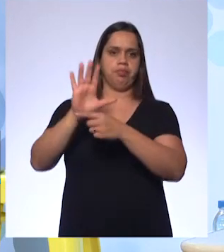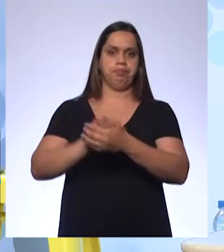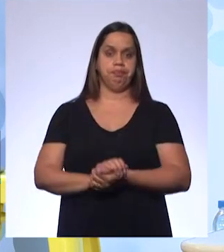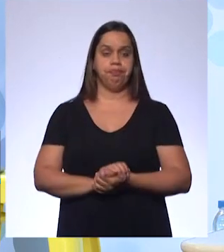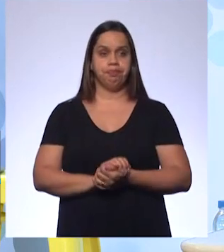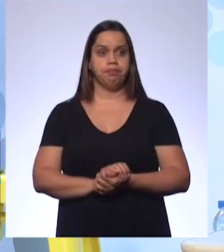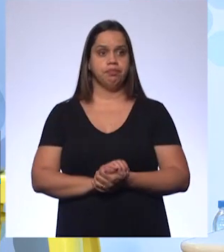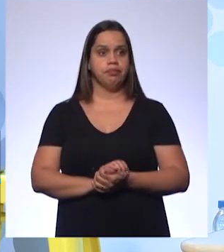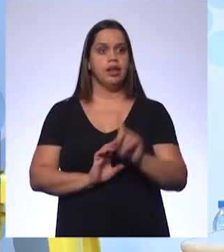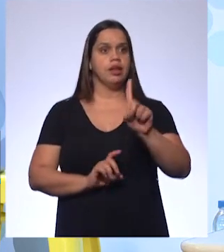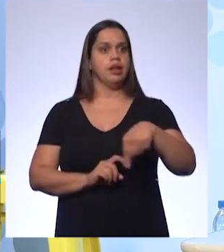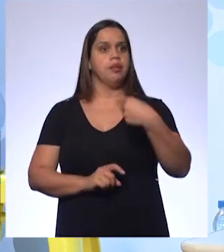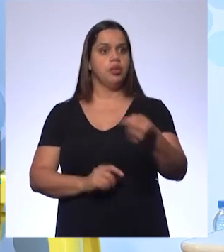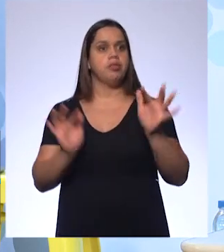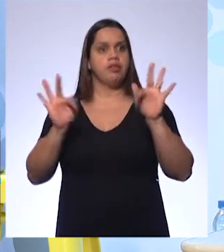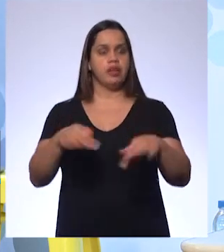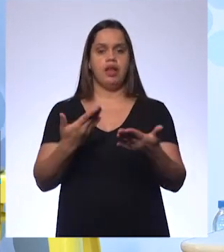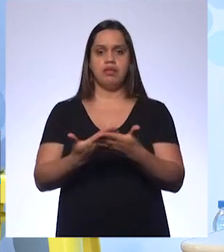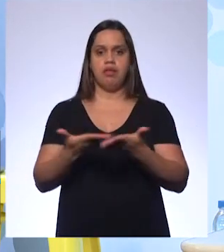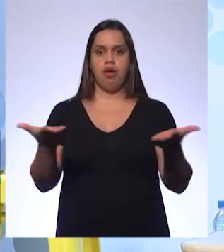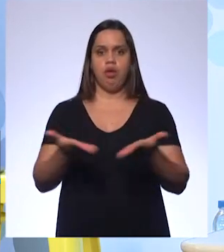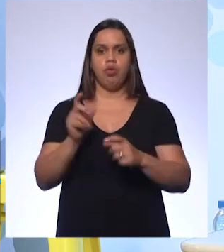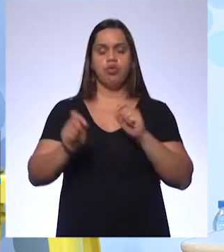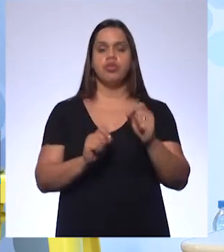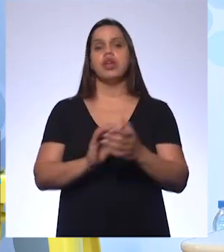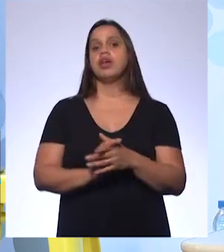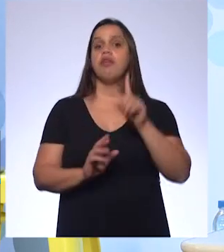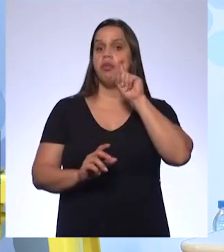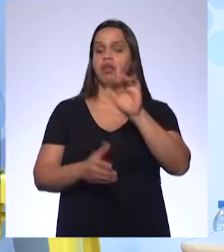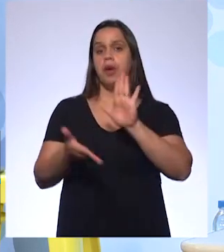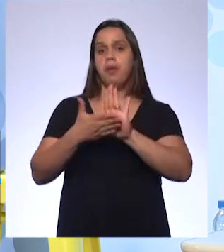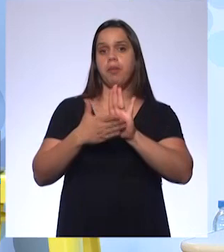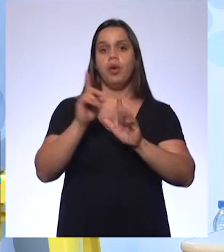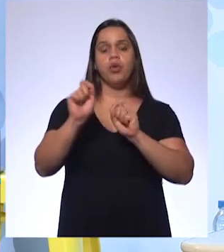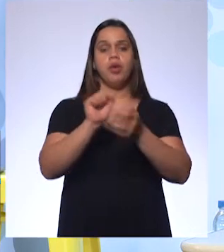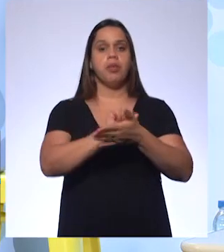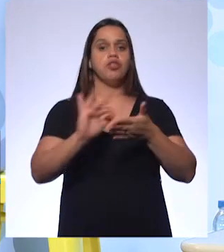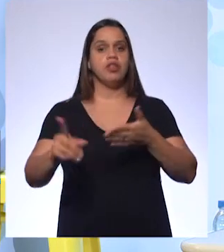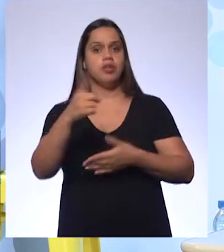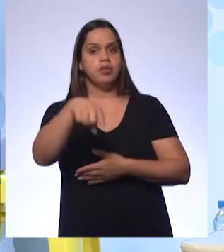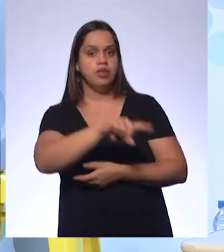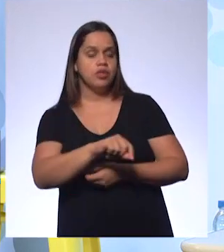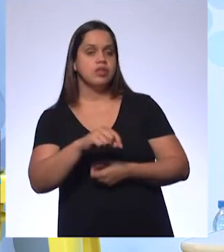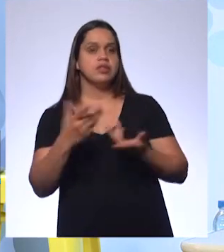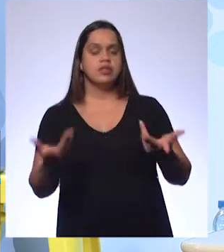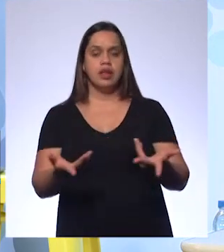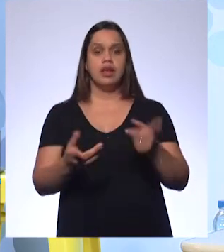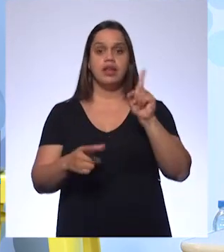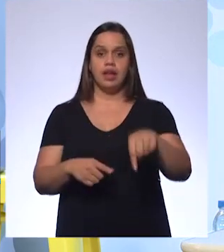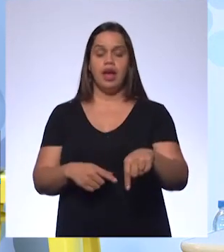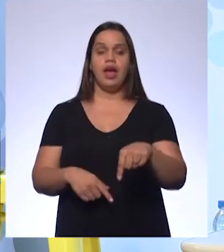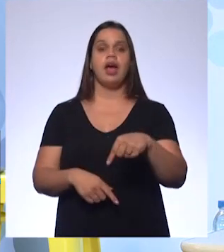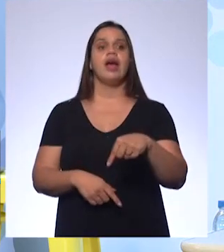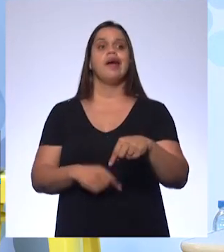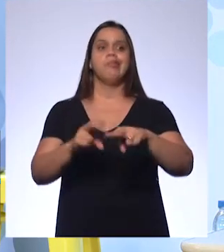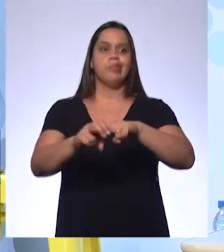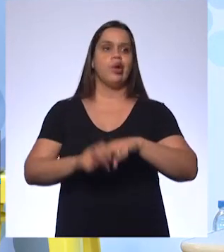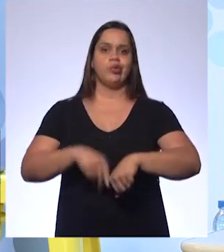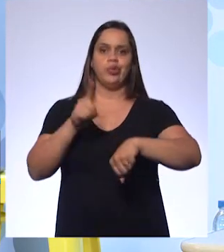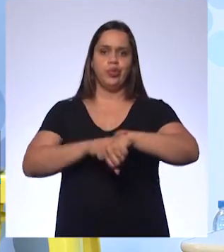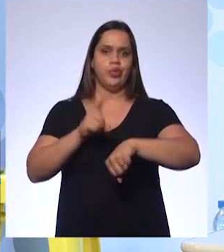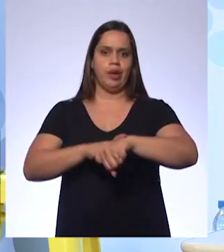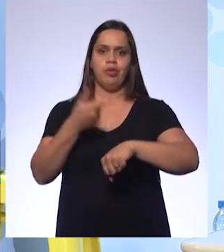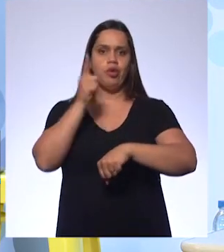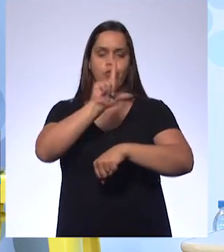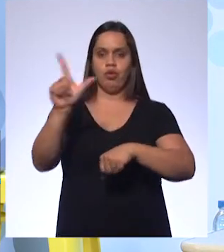E, para a gente ir finalizando a aula, vamos propor aí uma atividade, infelizmente, por uma questão de tempo, a gente não vai conseguir